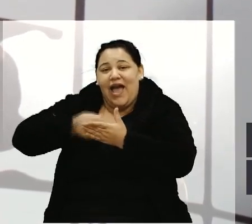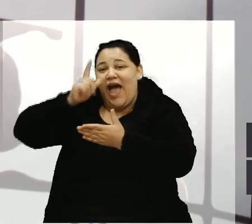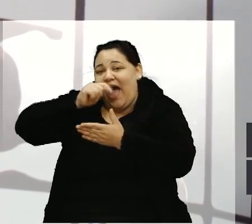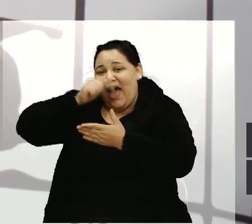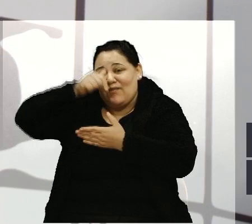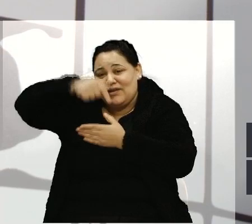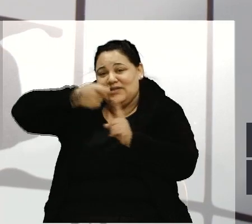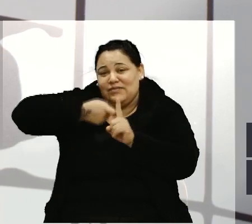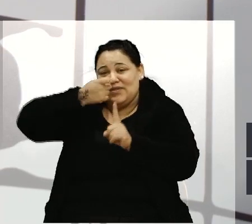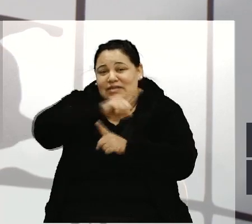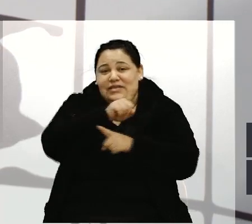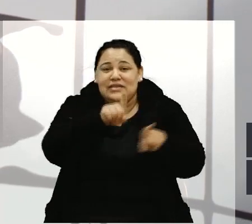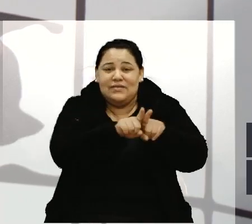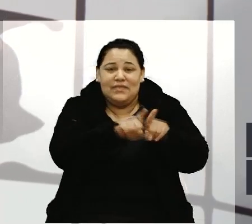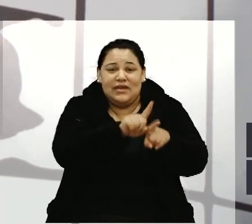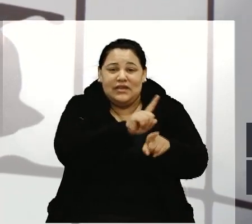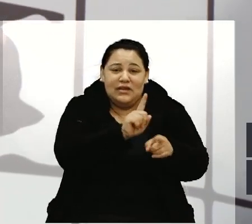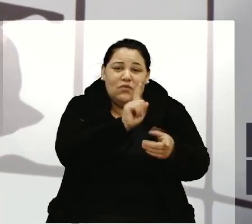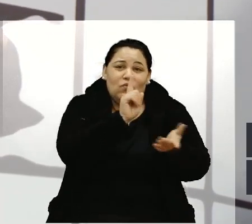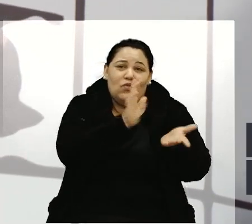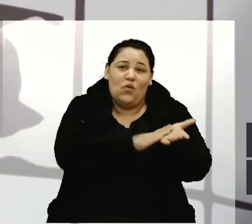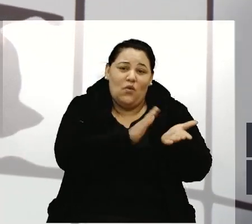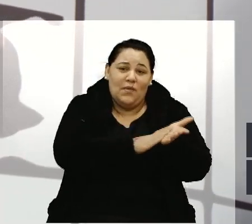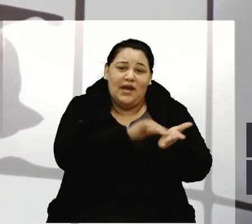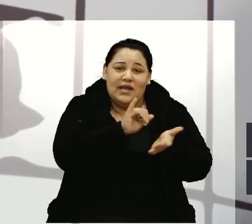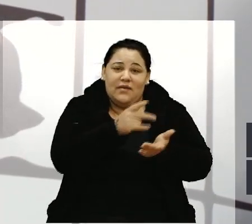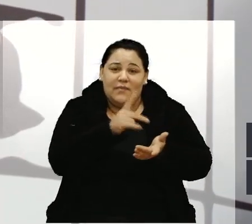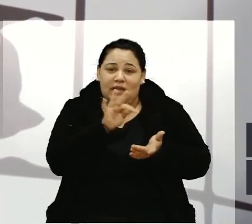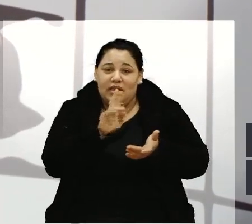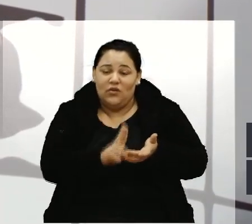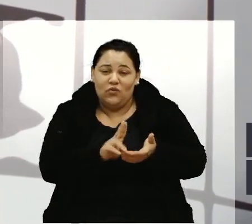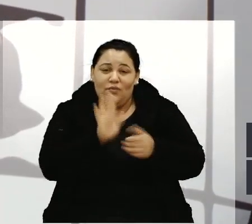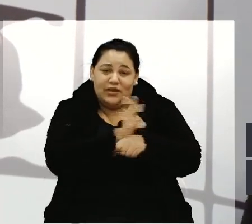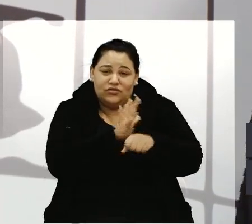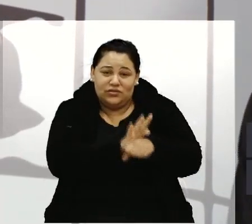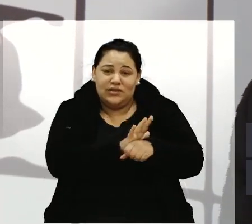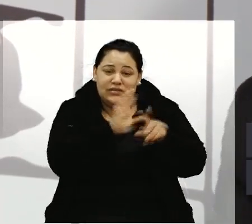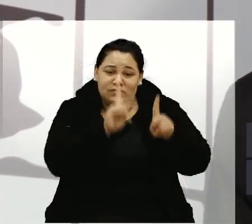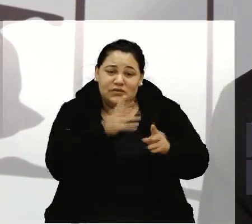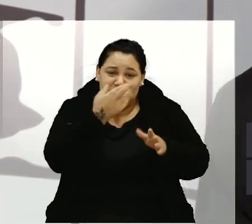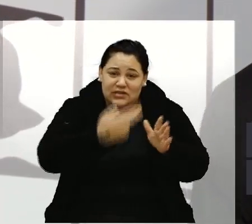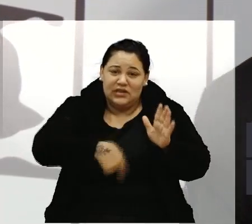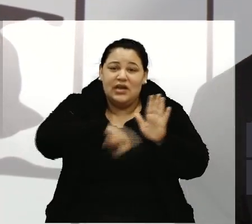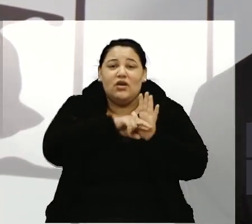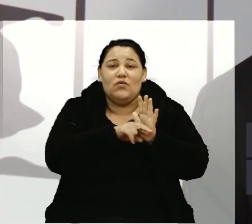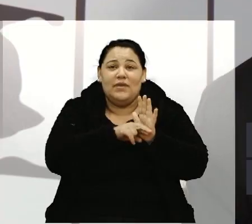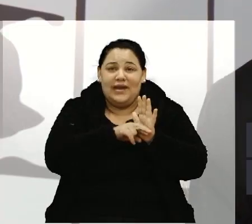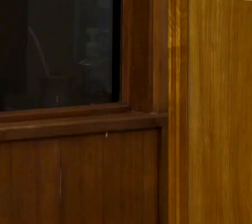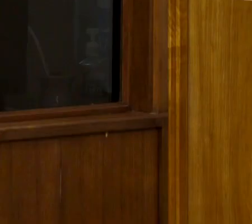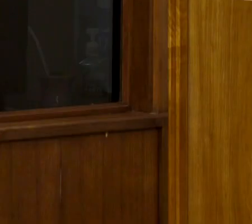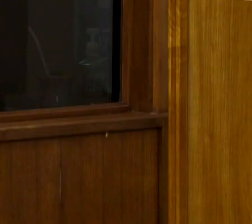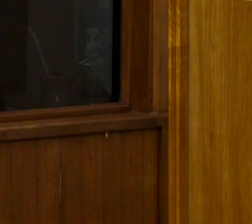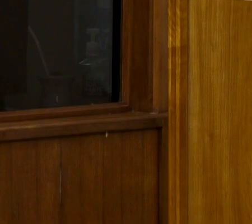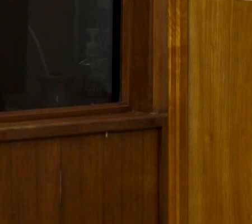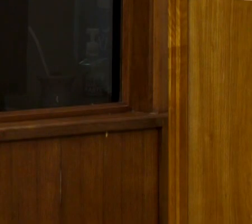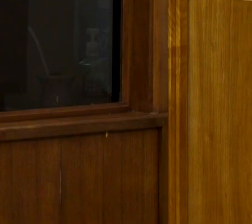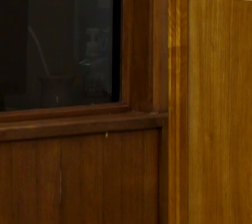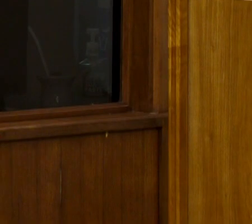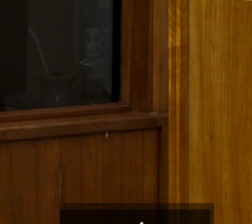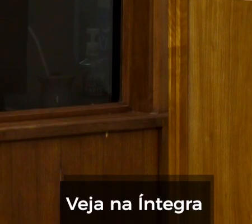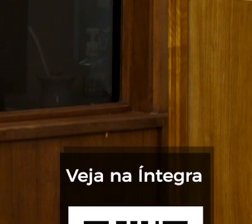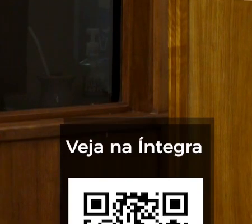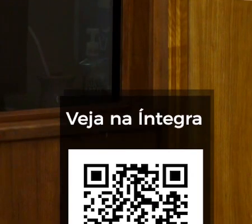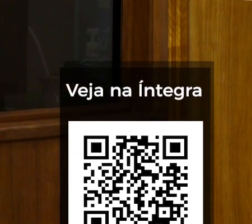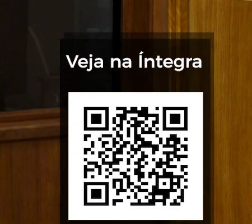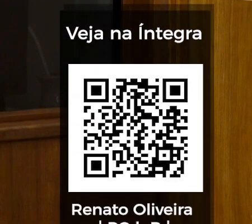pessoas para elas se levantarem e virem se reerguer novamente. Renato Oliveira,